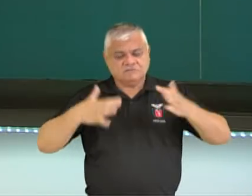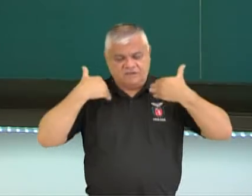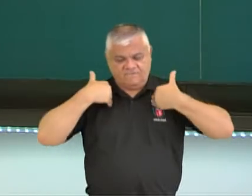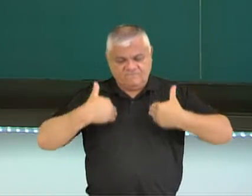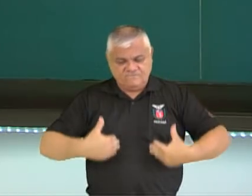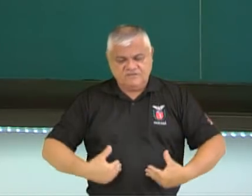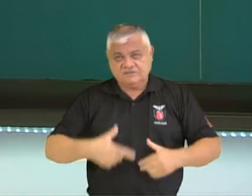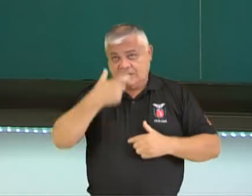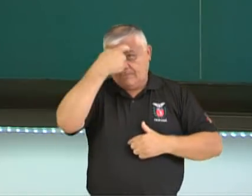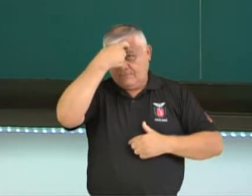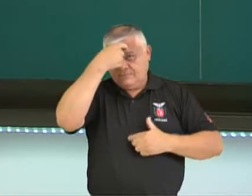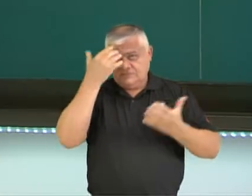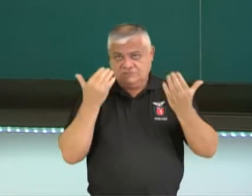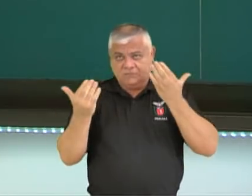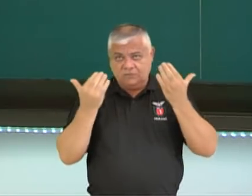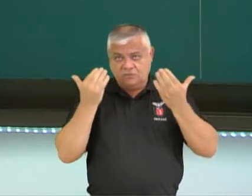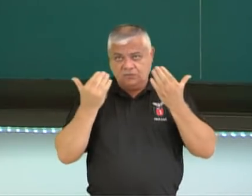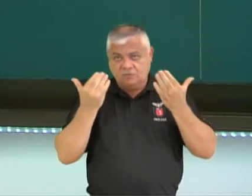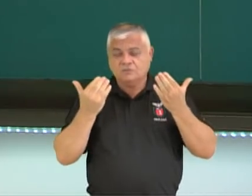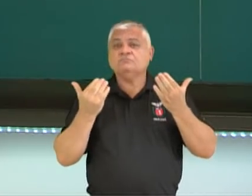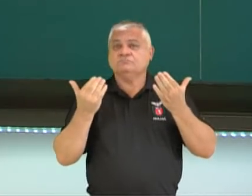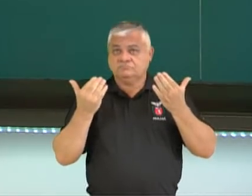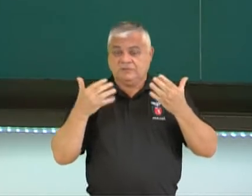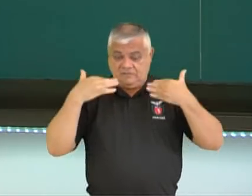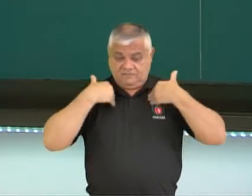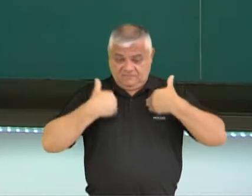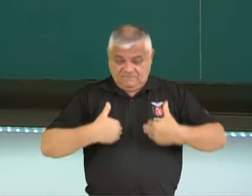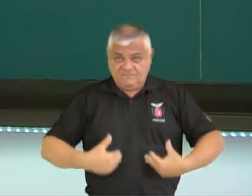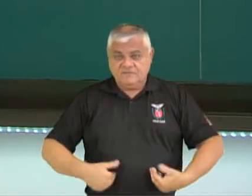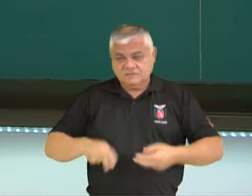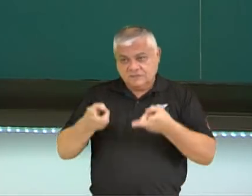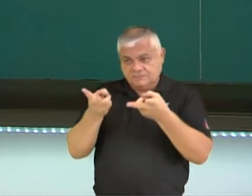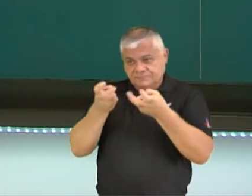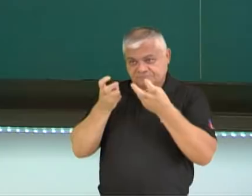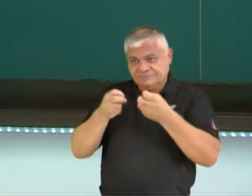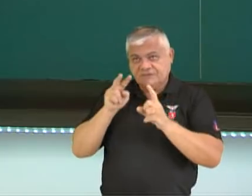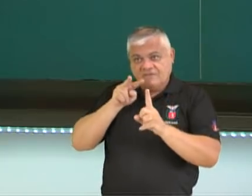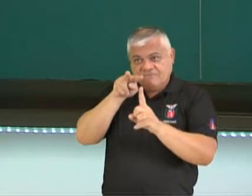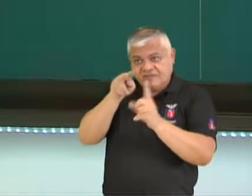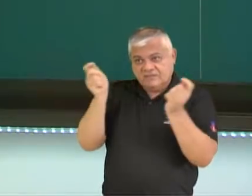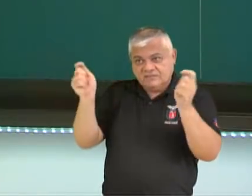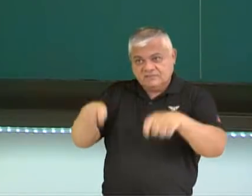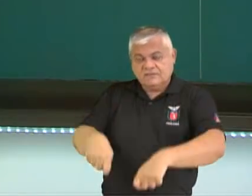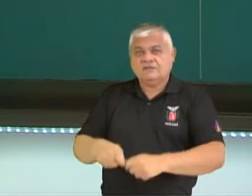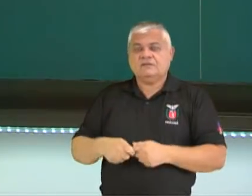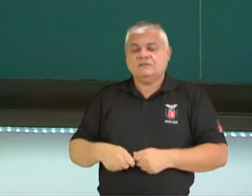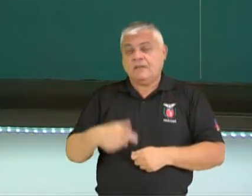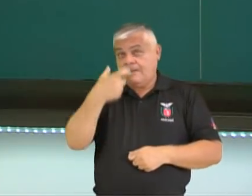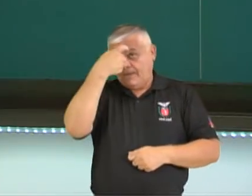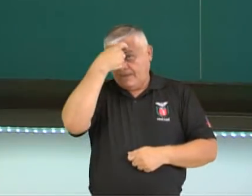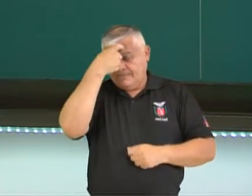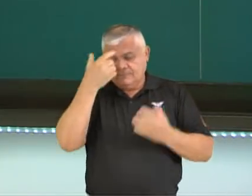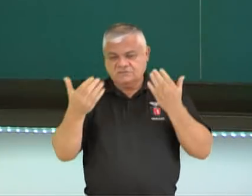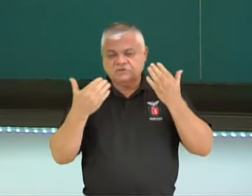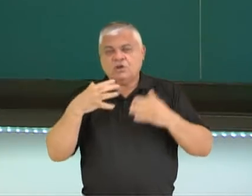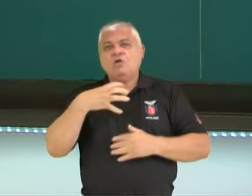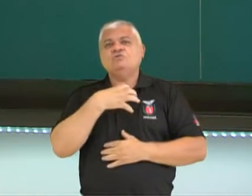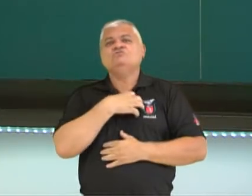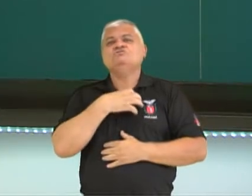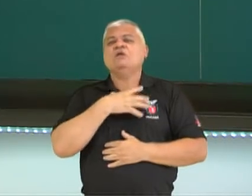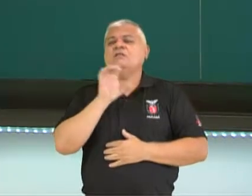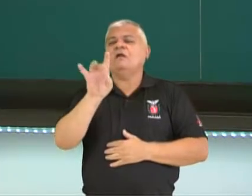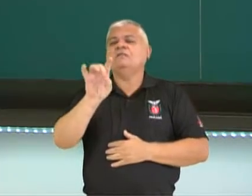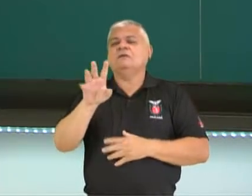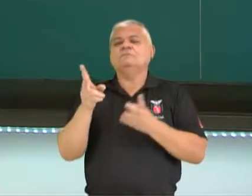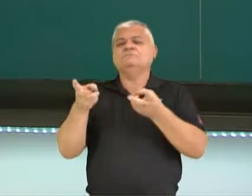e psicológicas. Físicas nós percebemos através dos nossos sentidos e psicológicas por causa do jeito de ser